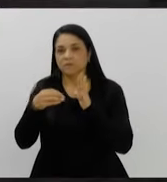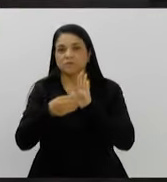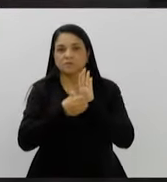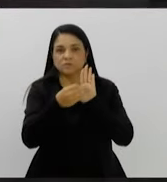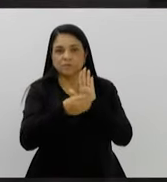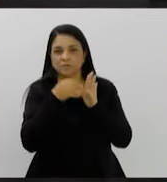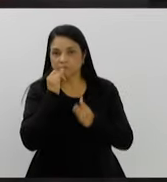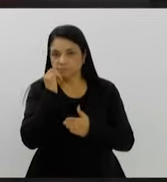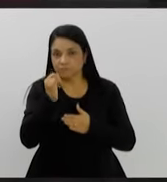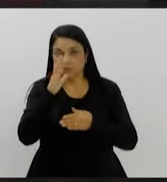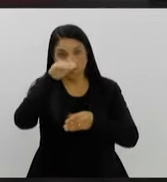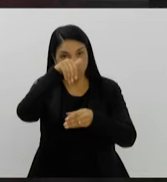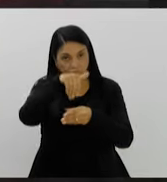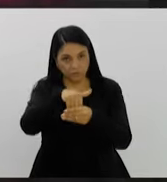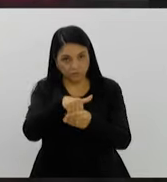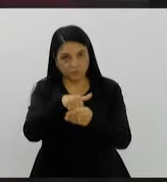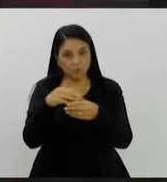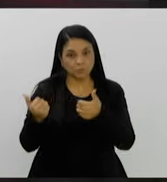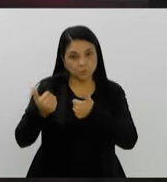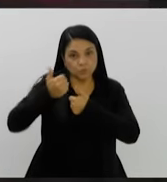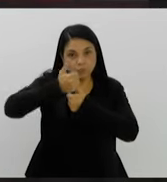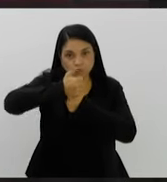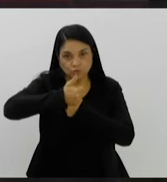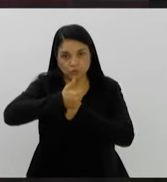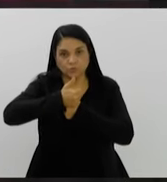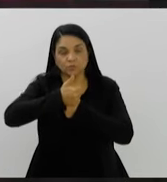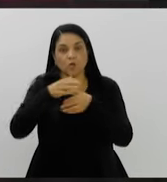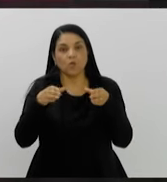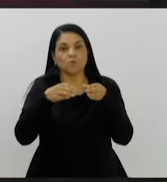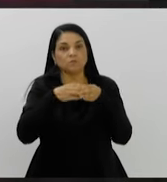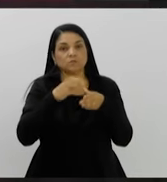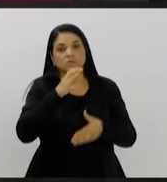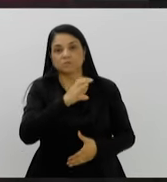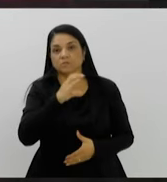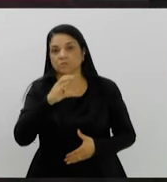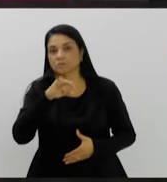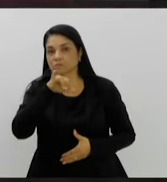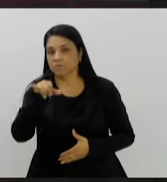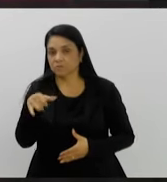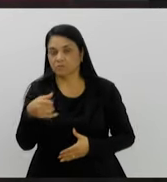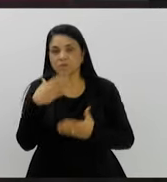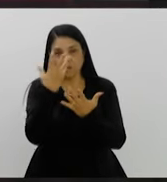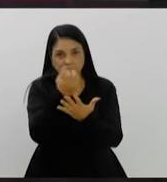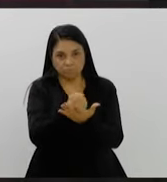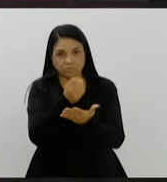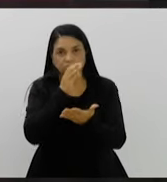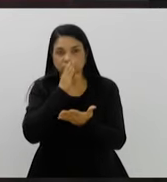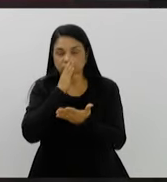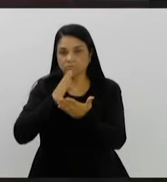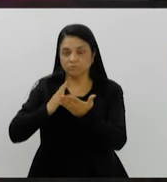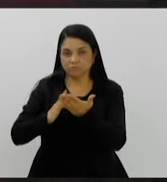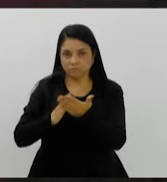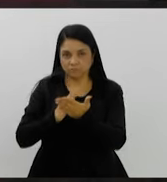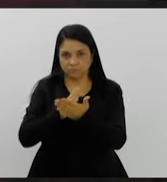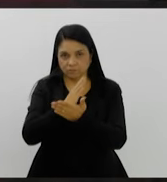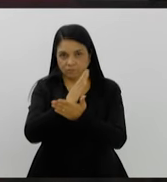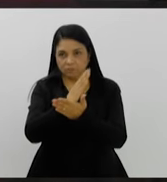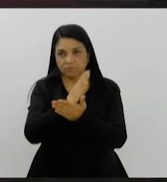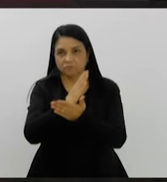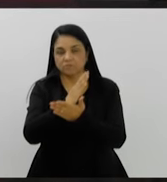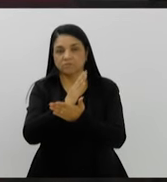em votação o substitutivo da comissão de constituição e justiça s senores que aa permaneça Como estão